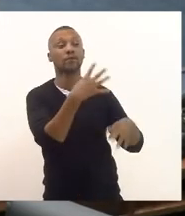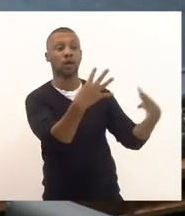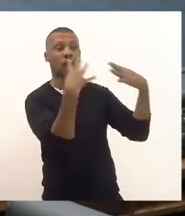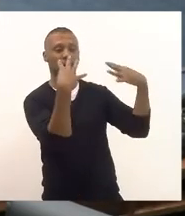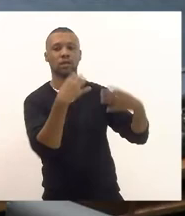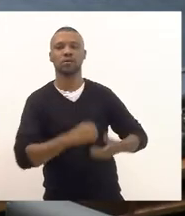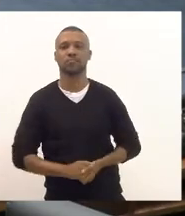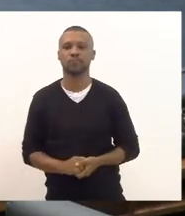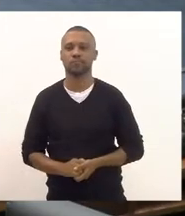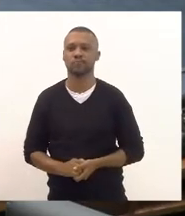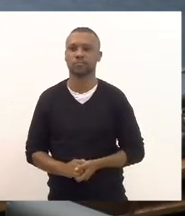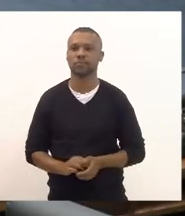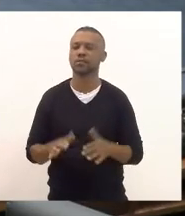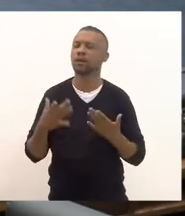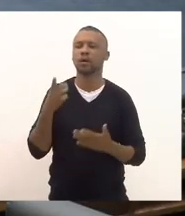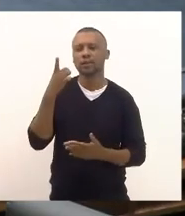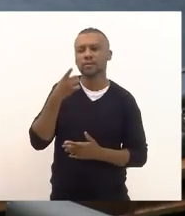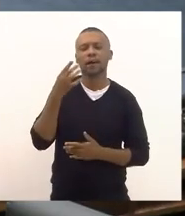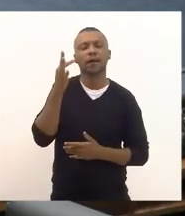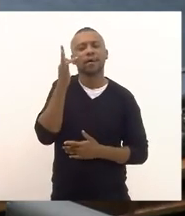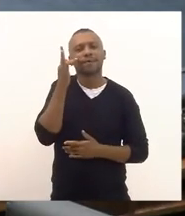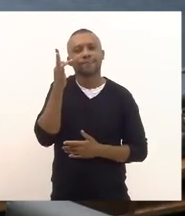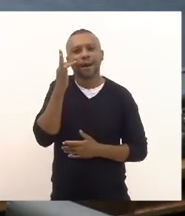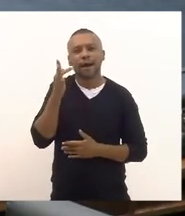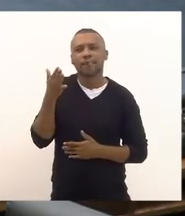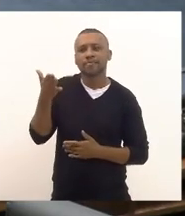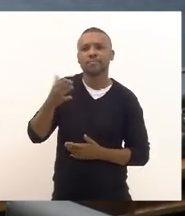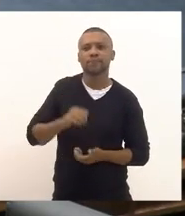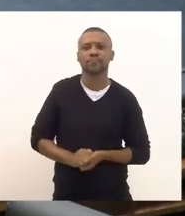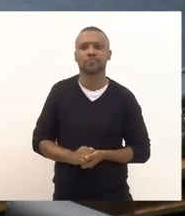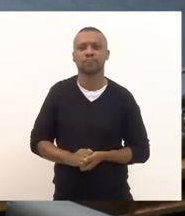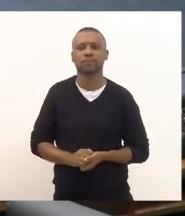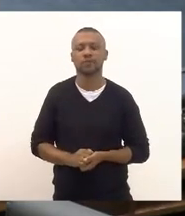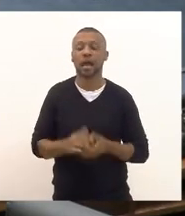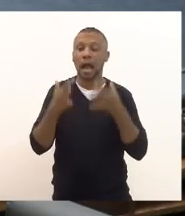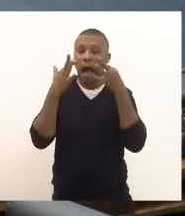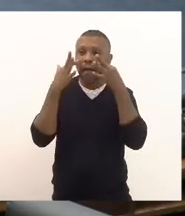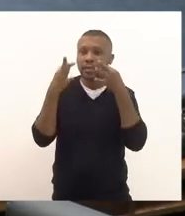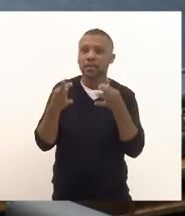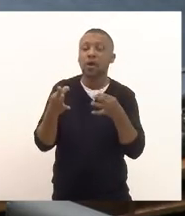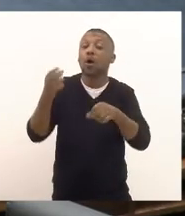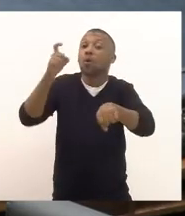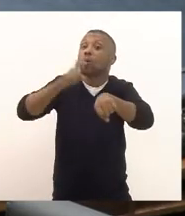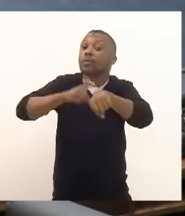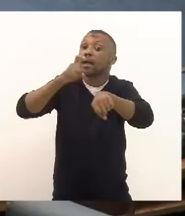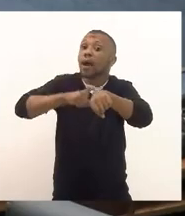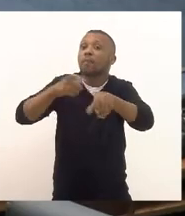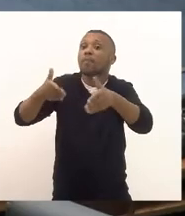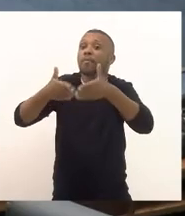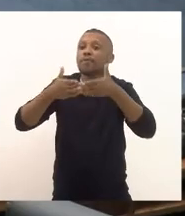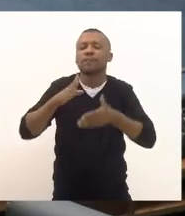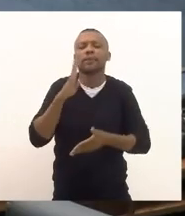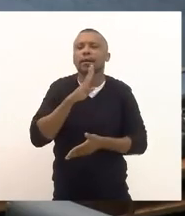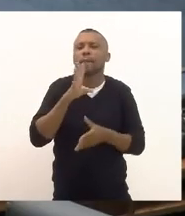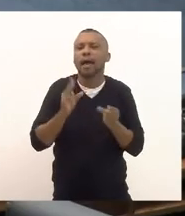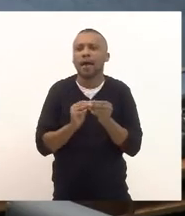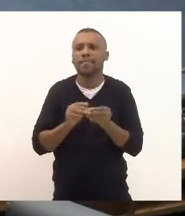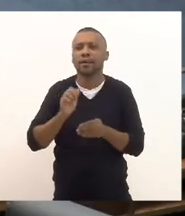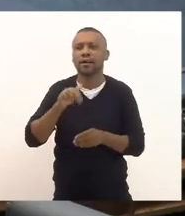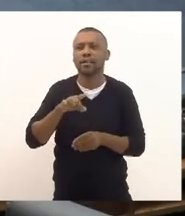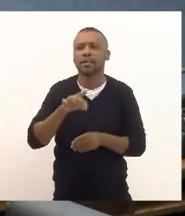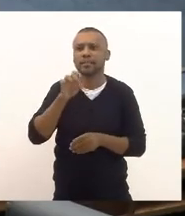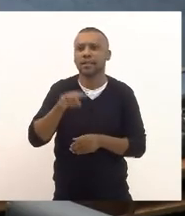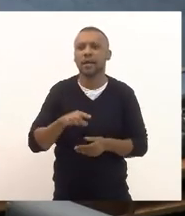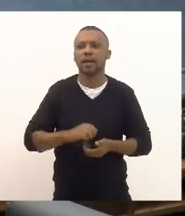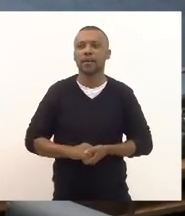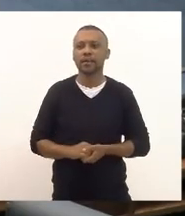Mas então Deputado Flávio serafini só atenção com o tempo favor falar o seu vou você breve André